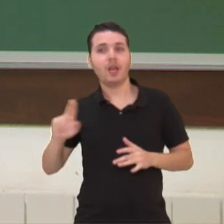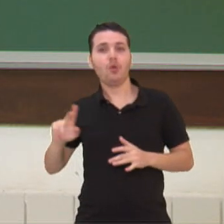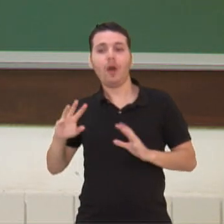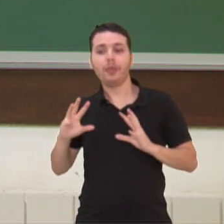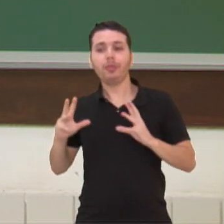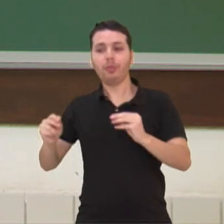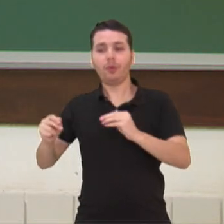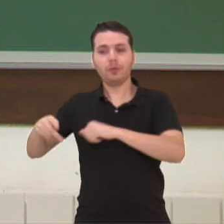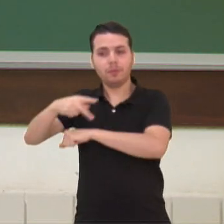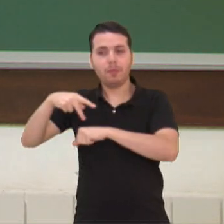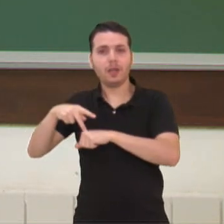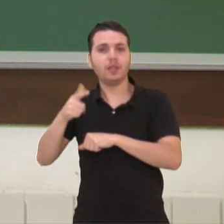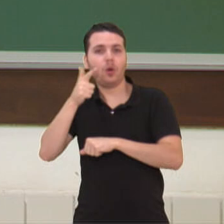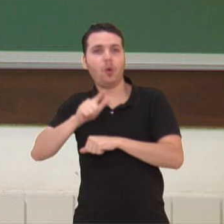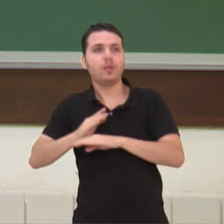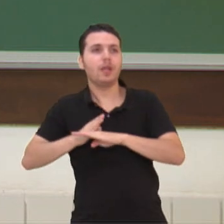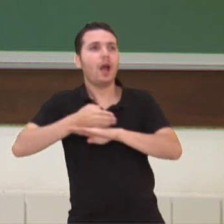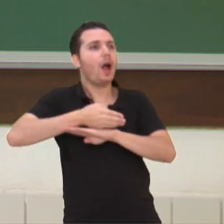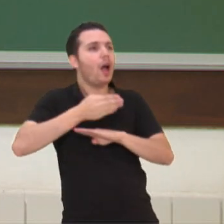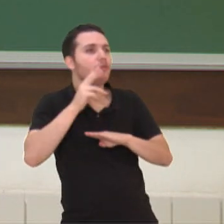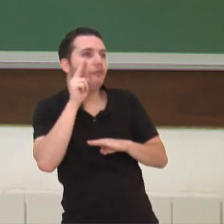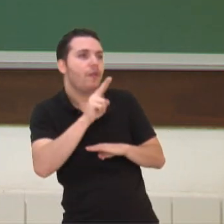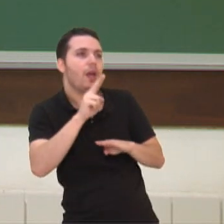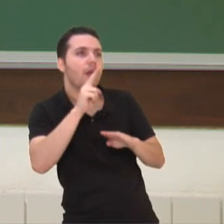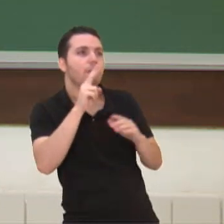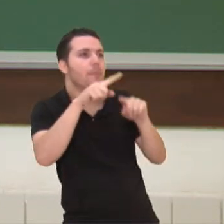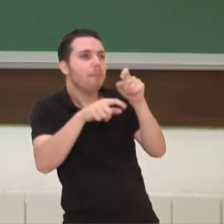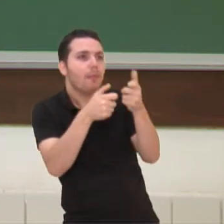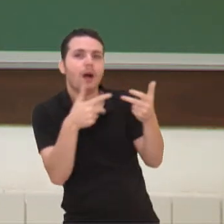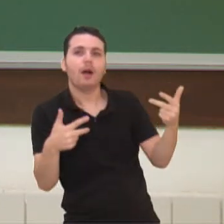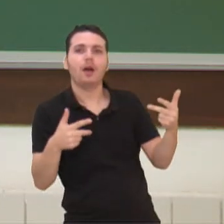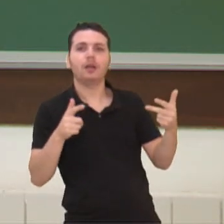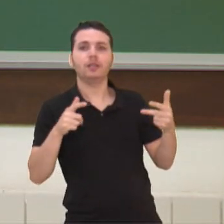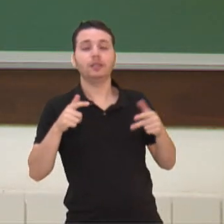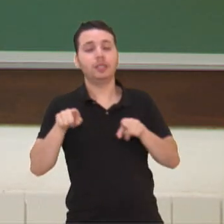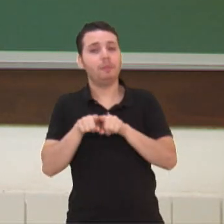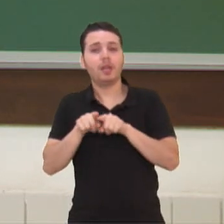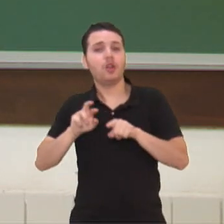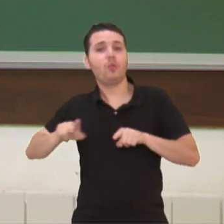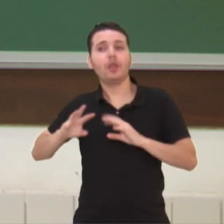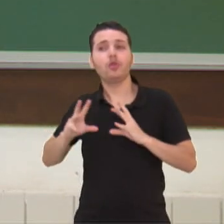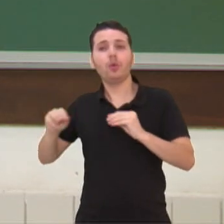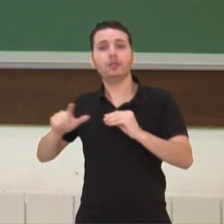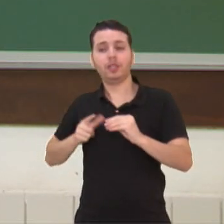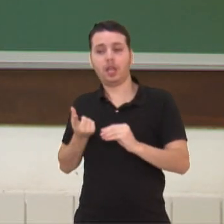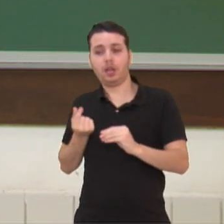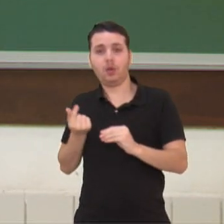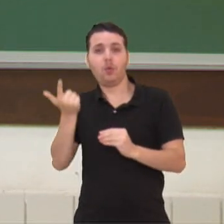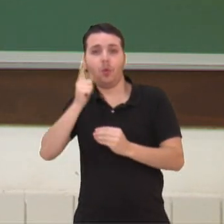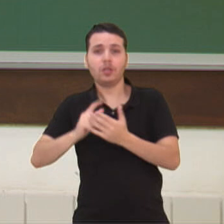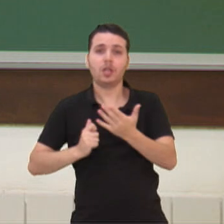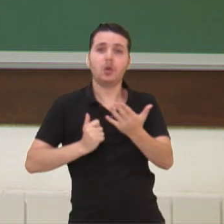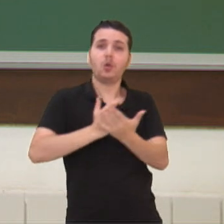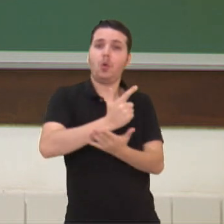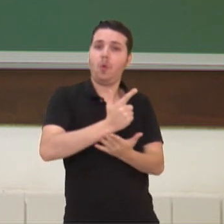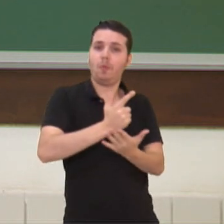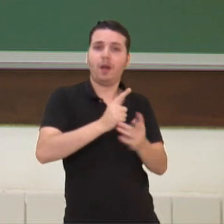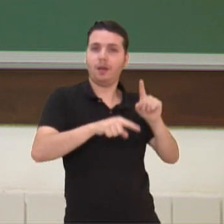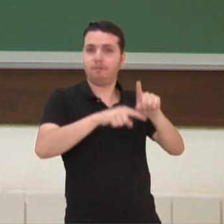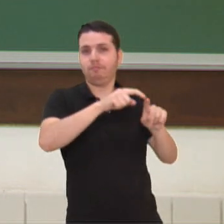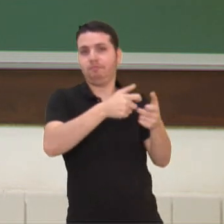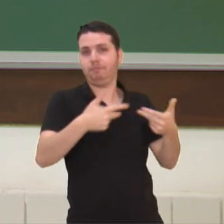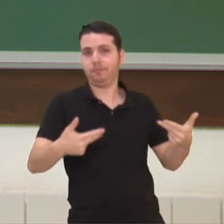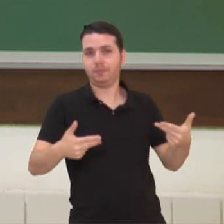né? Nem todos têm o capital para poder comprar essas mercadorias. E aí nós temos também a questão da